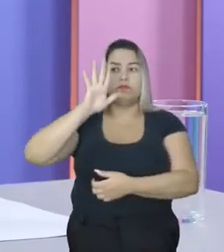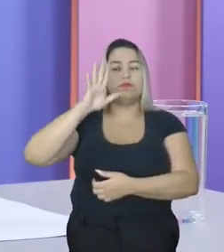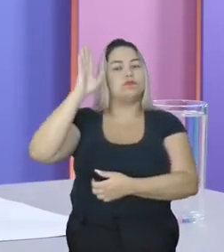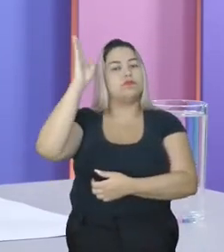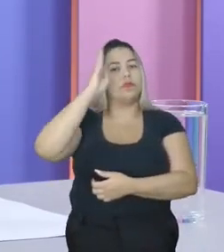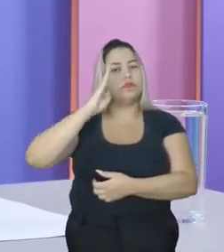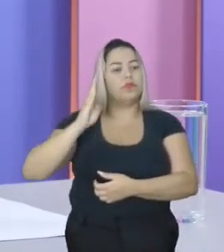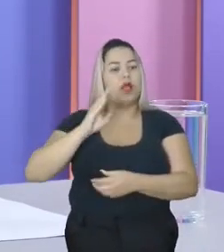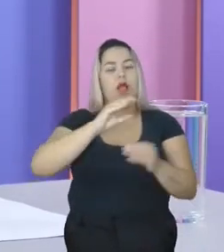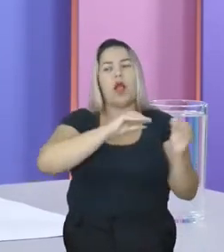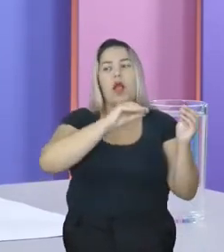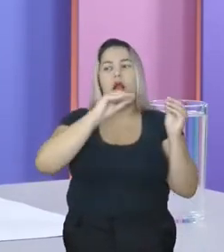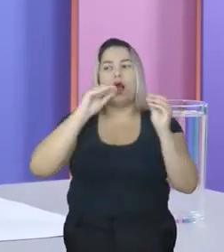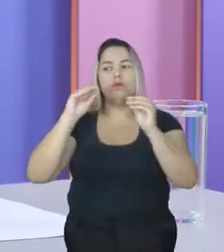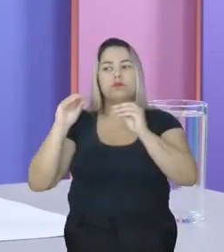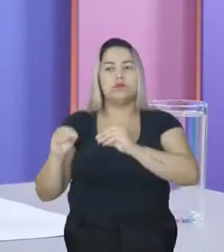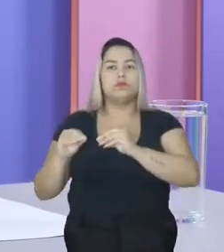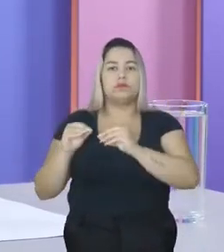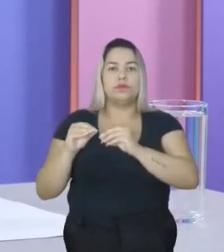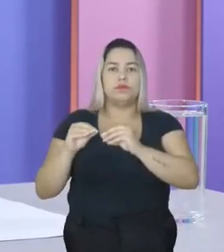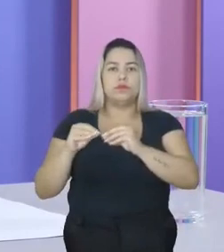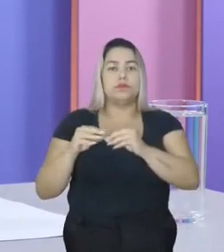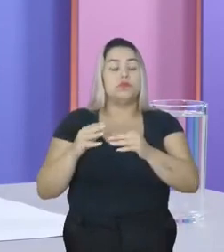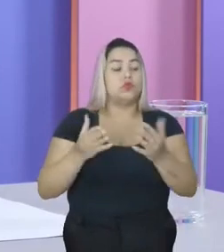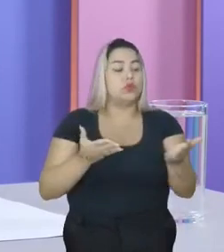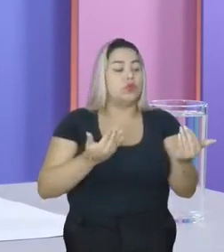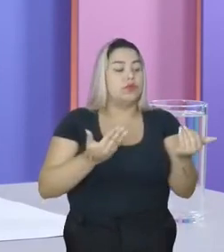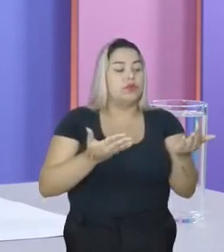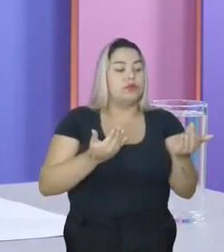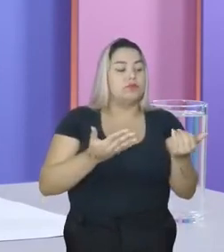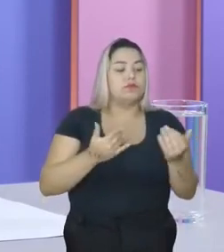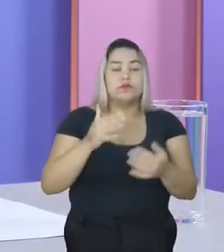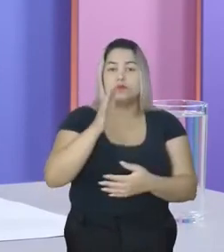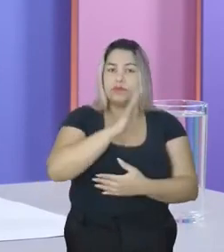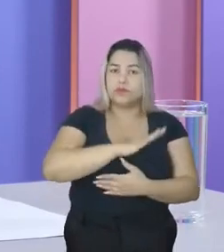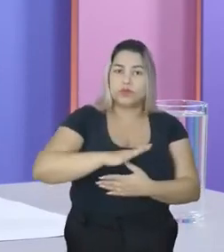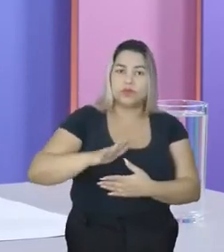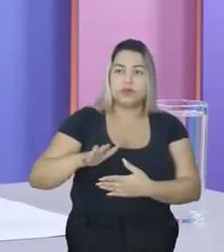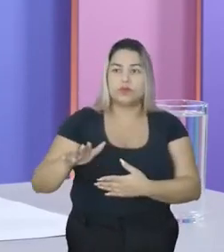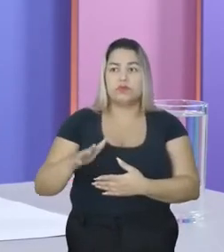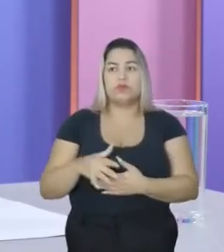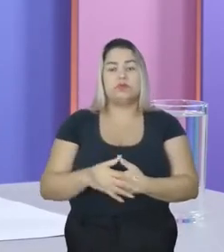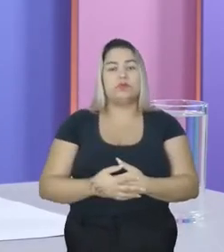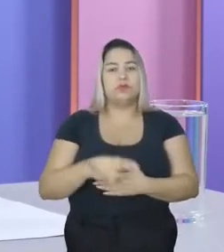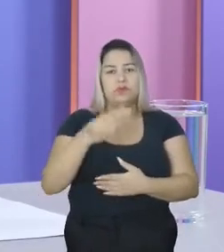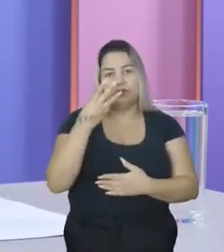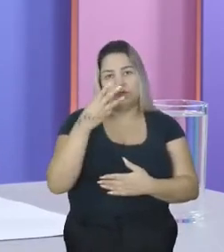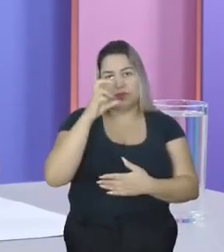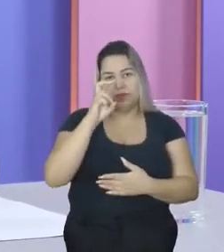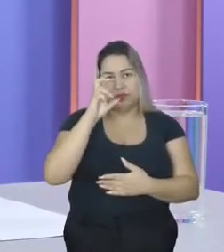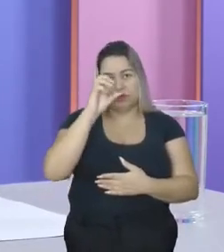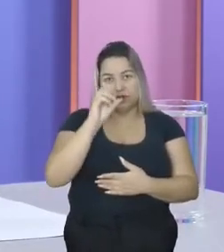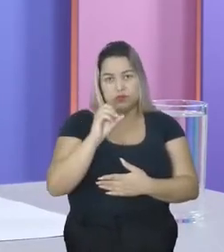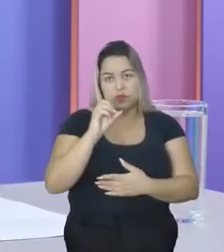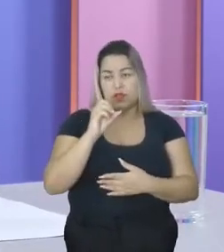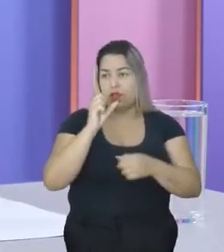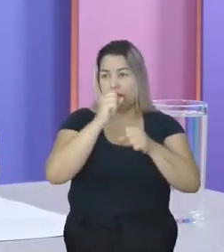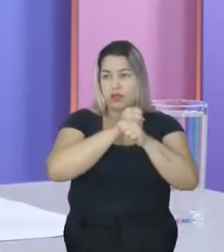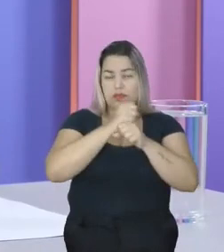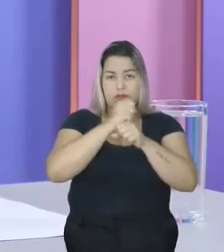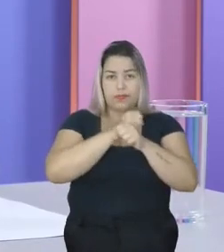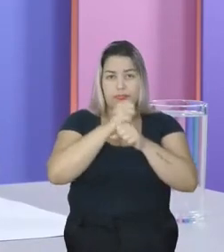Brasil, eram todos muito jovens e muita criança. Então, 350 anos